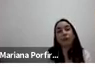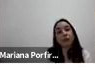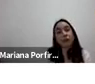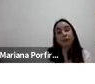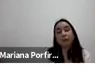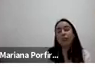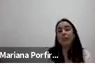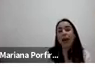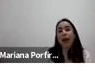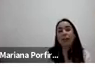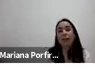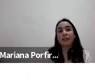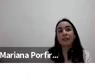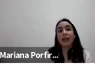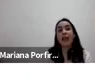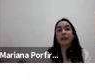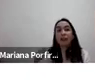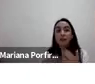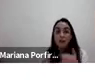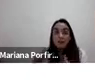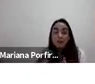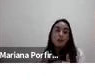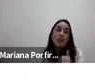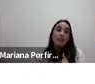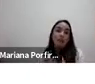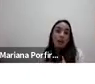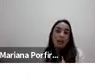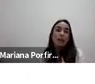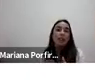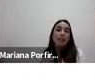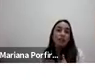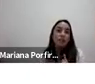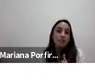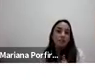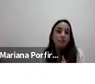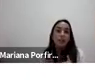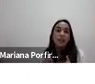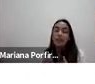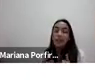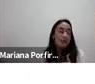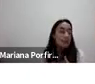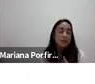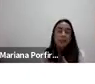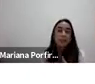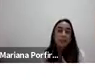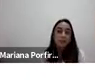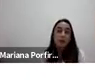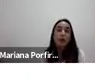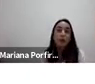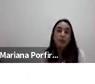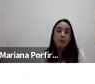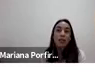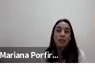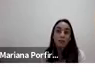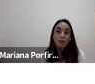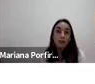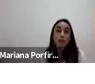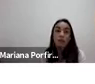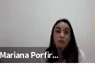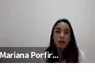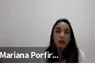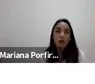ficam muito sensibilizadas, até as mães que já sabem na gestação, elas necessitam de um